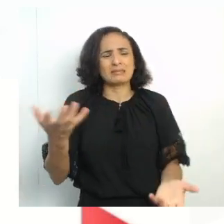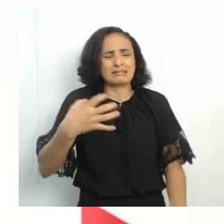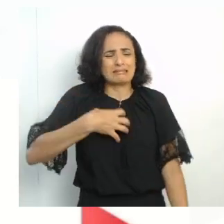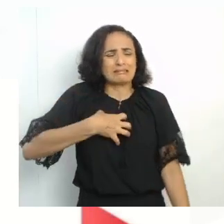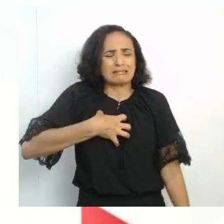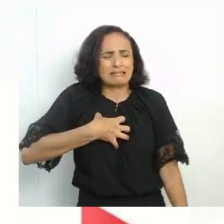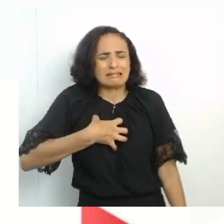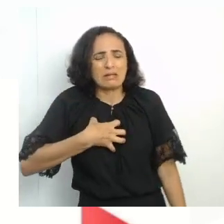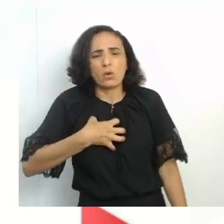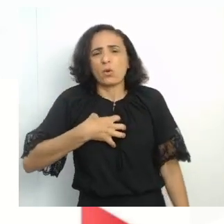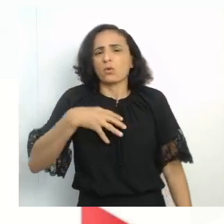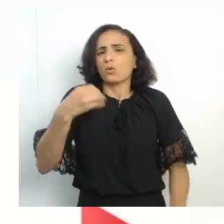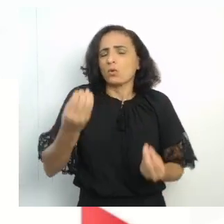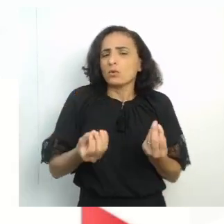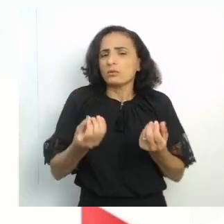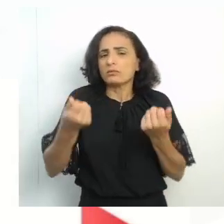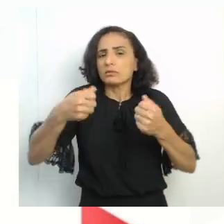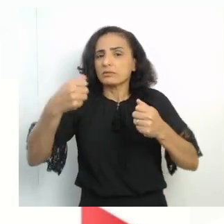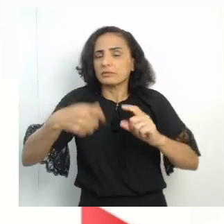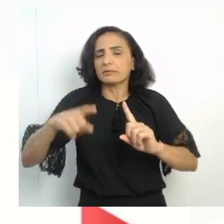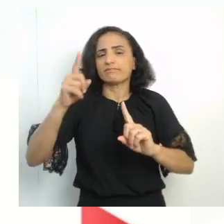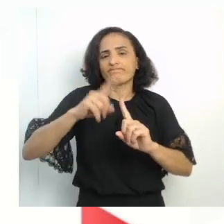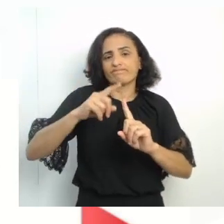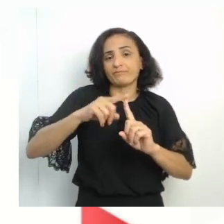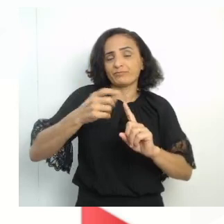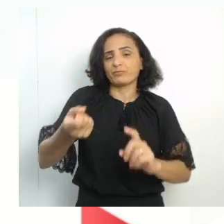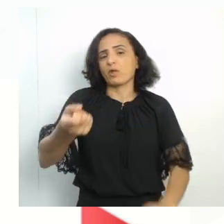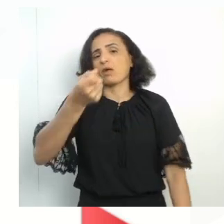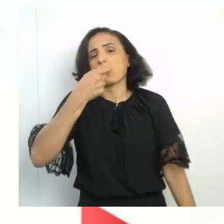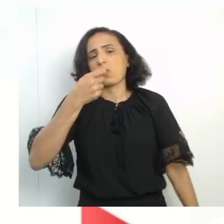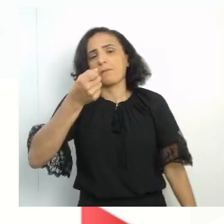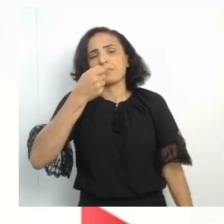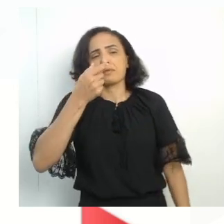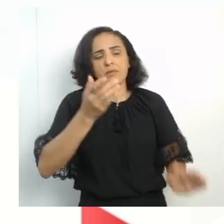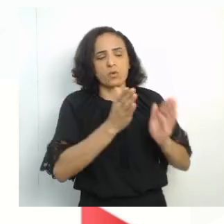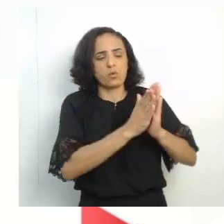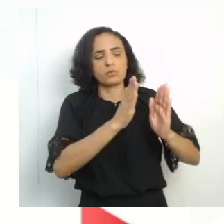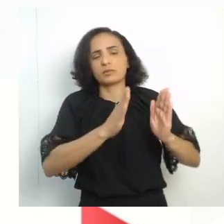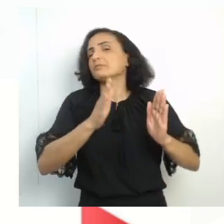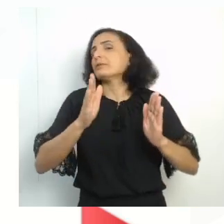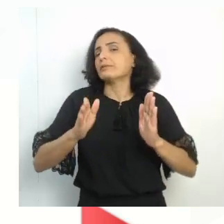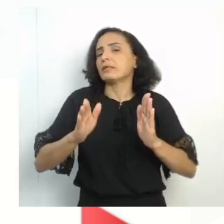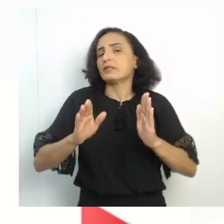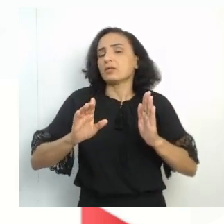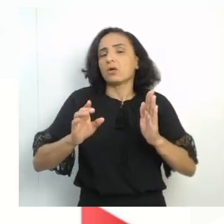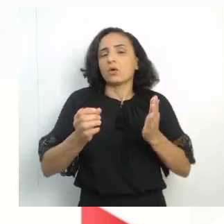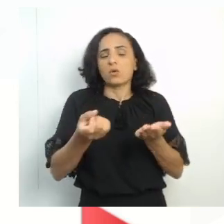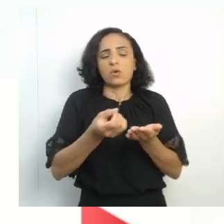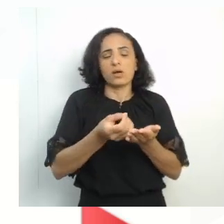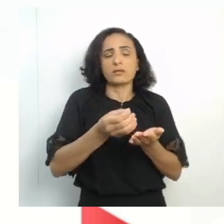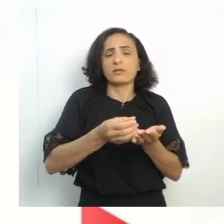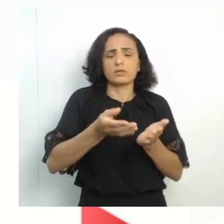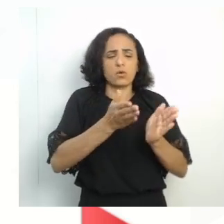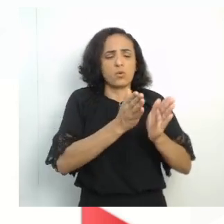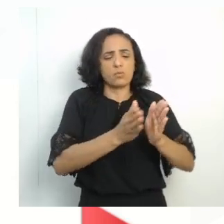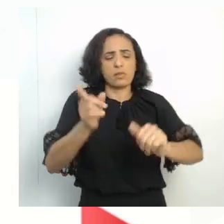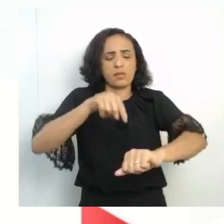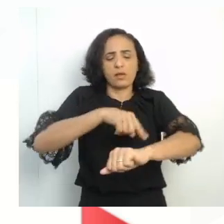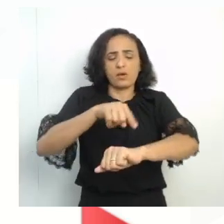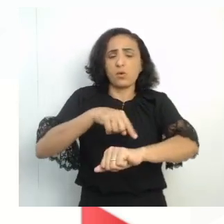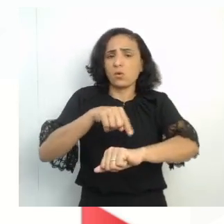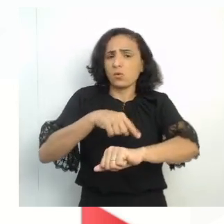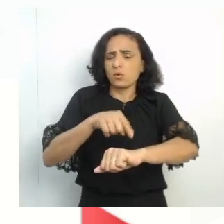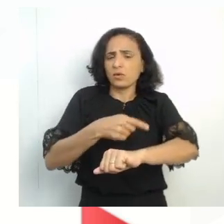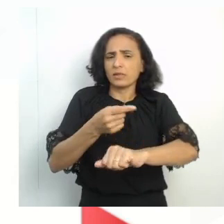não intencional ali a um medicamento, que ocorre ali nas doses que são usualmente empregadas no homem, isso